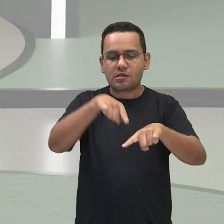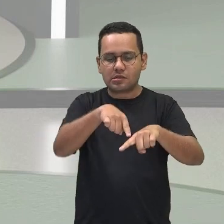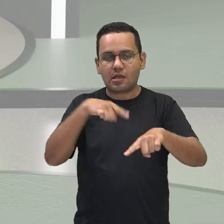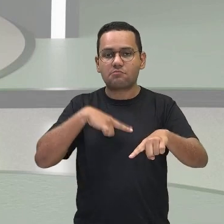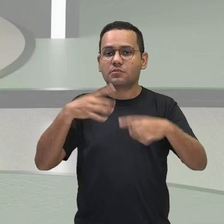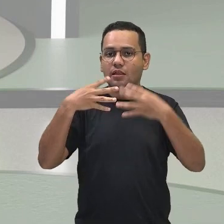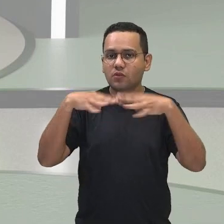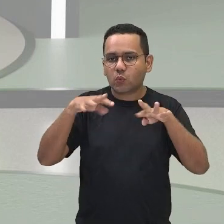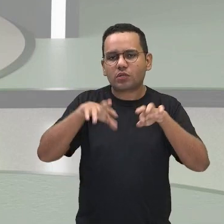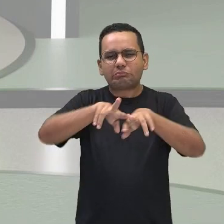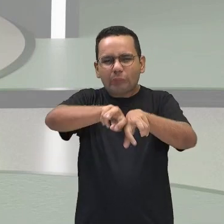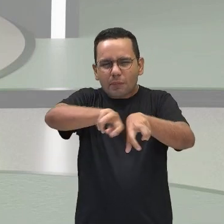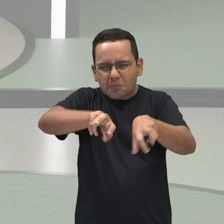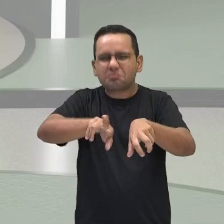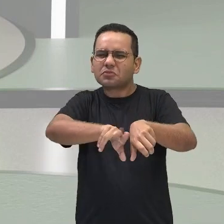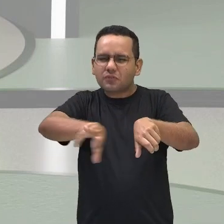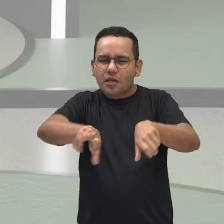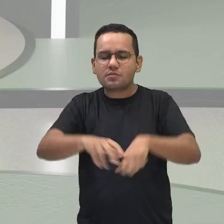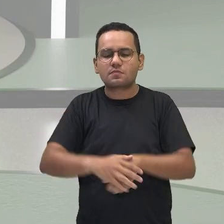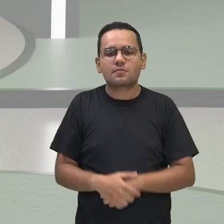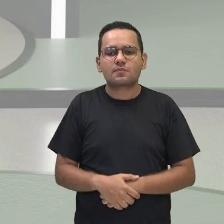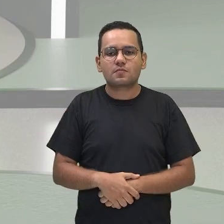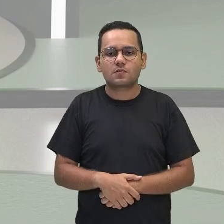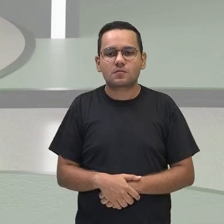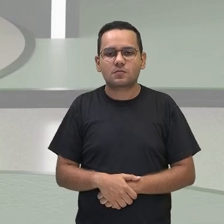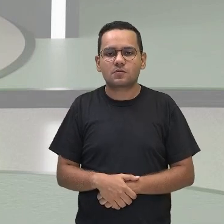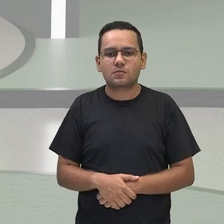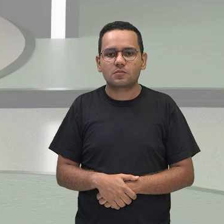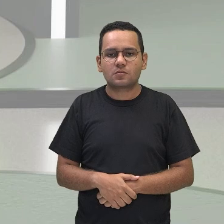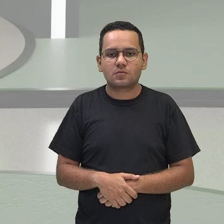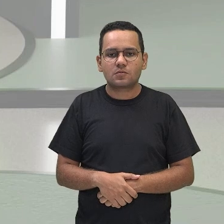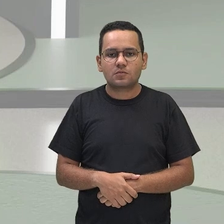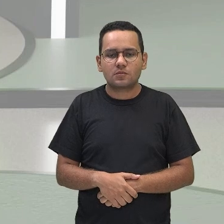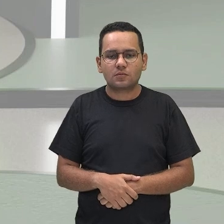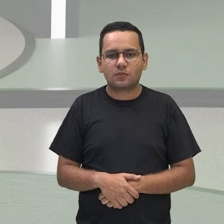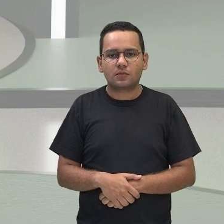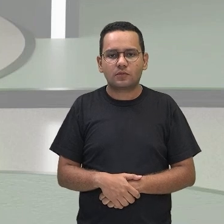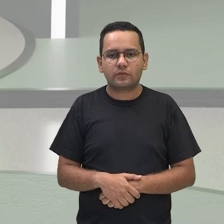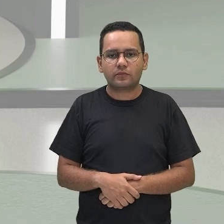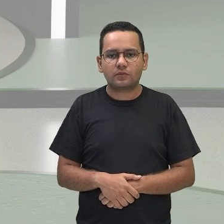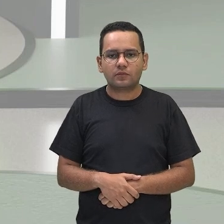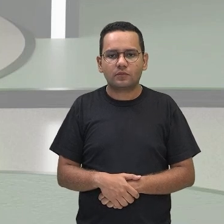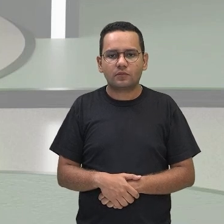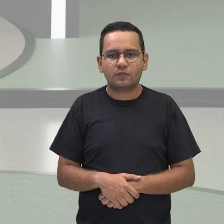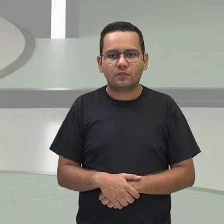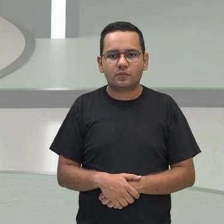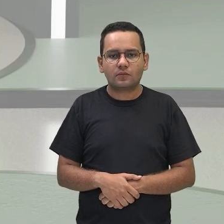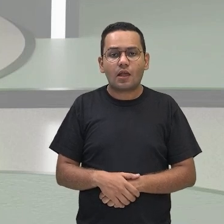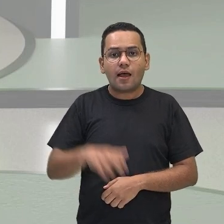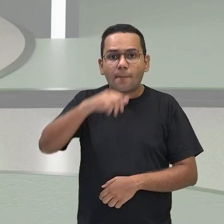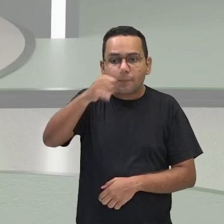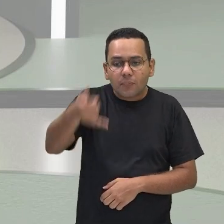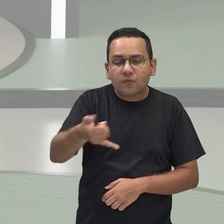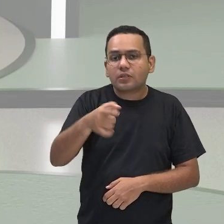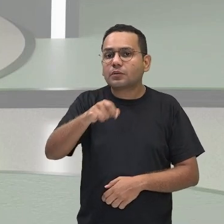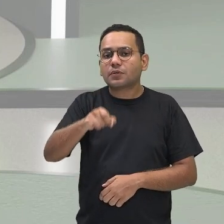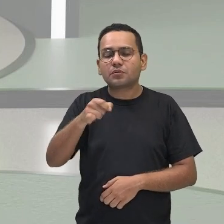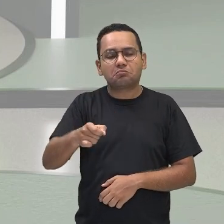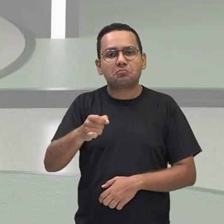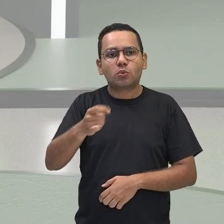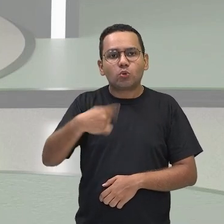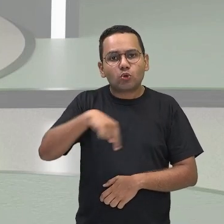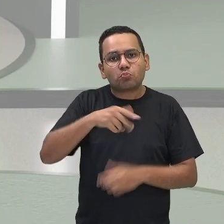natureza e faz com que a gente aproveite isso ao nosso favor. E não